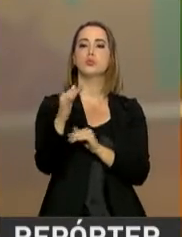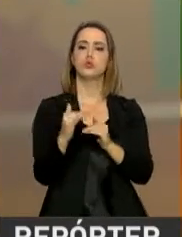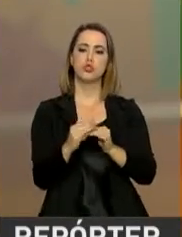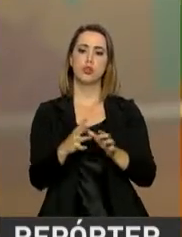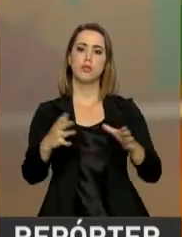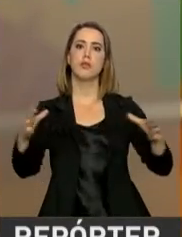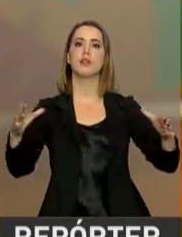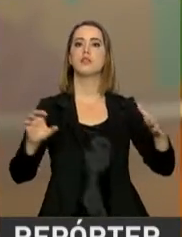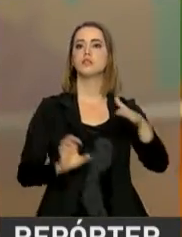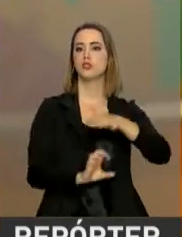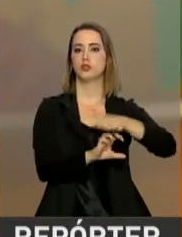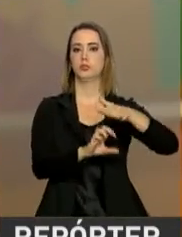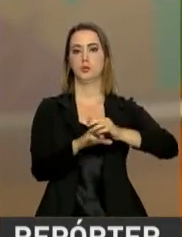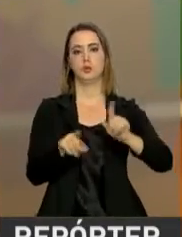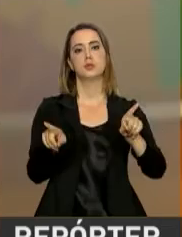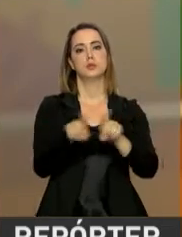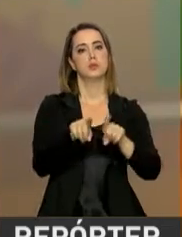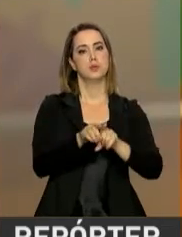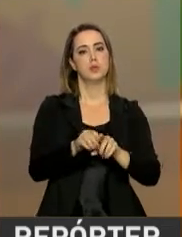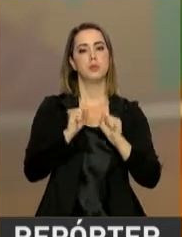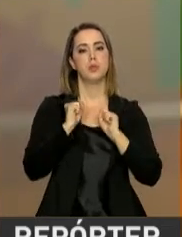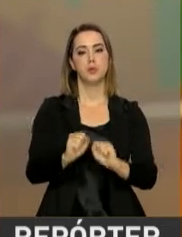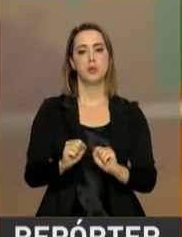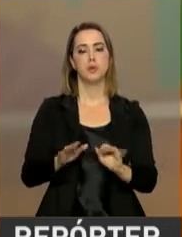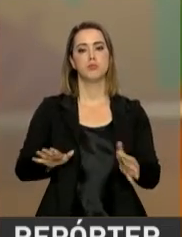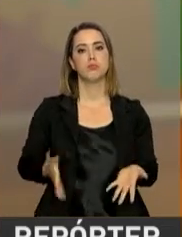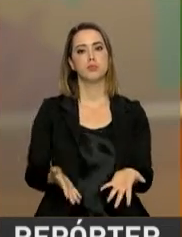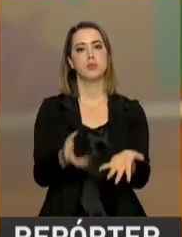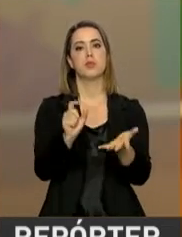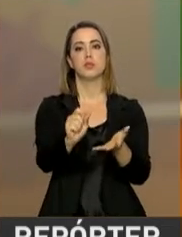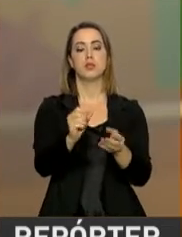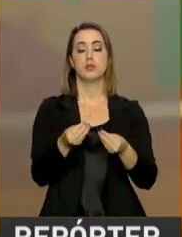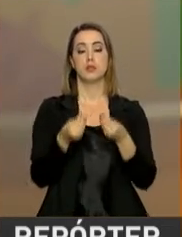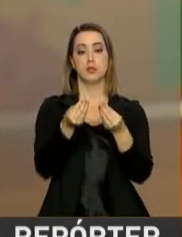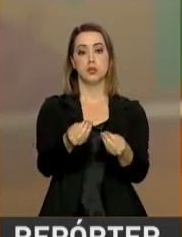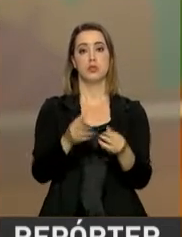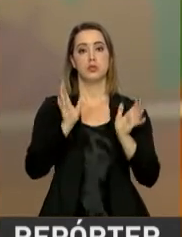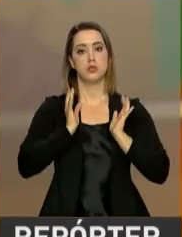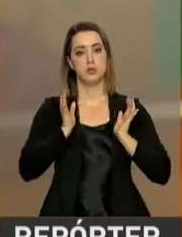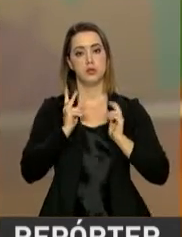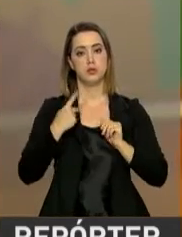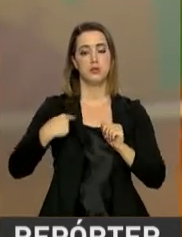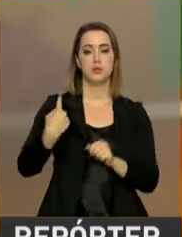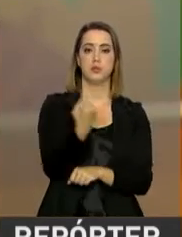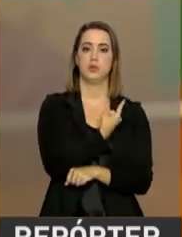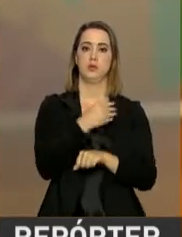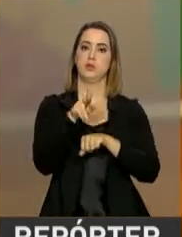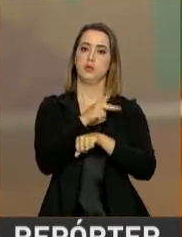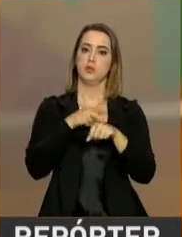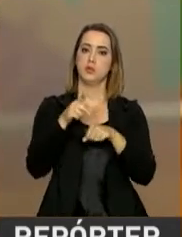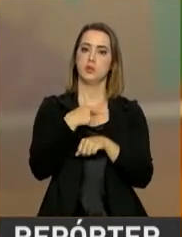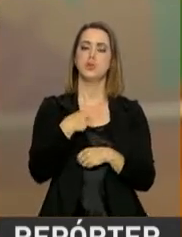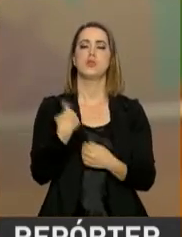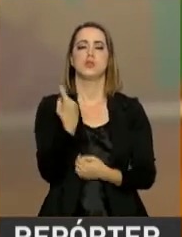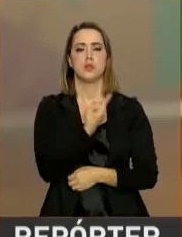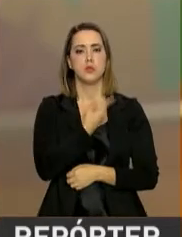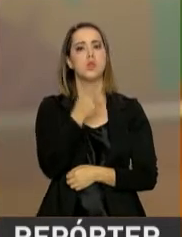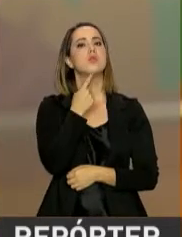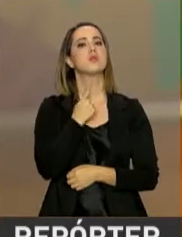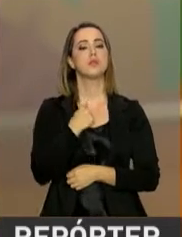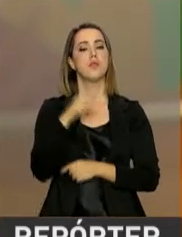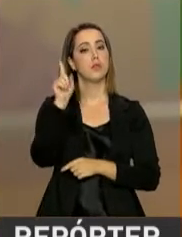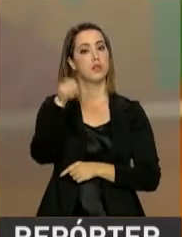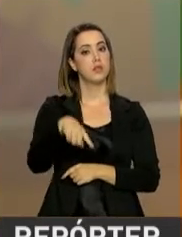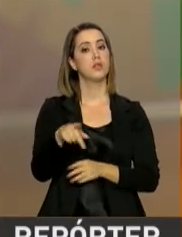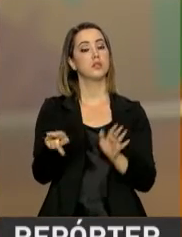grandes empresários, como possam também gerar riqueza para o nosso país. Nosso desejo até que, num dado momento, o